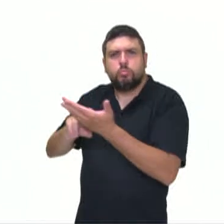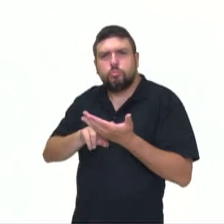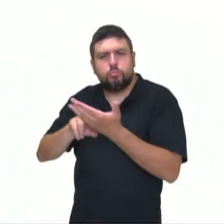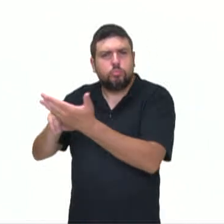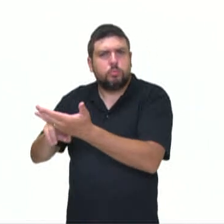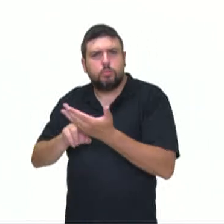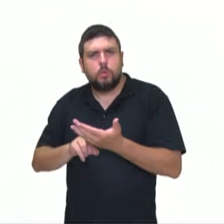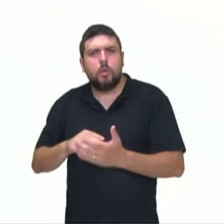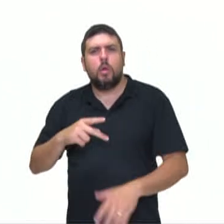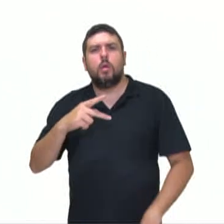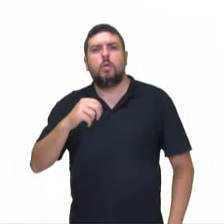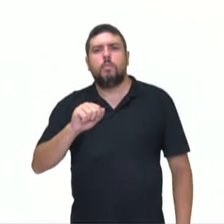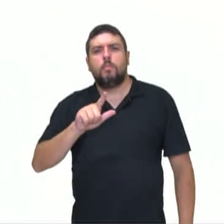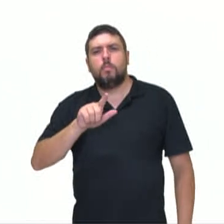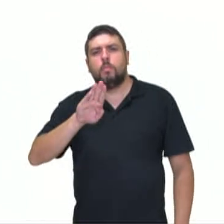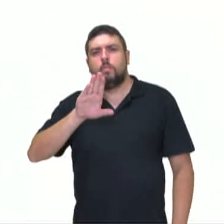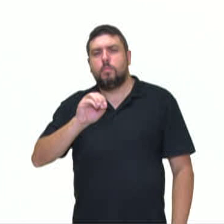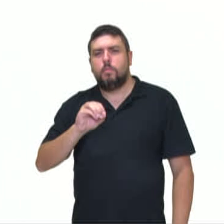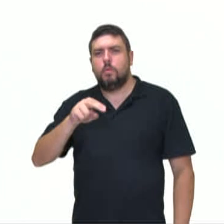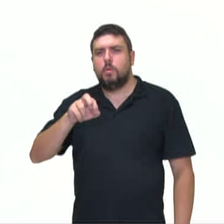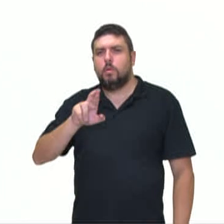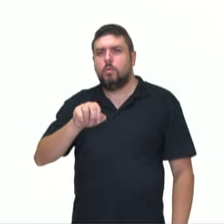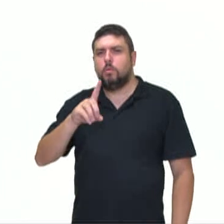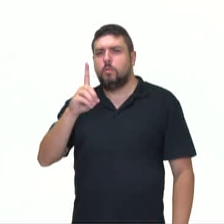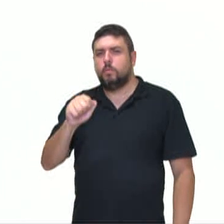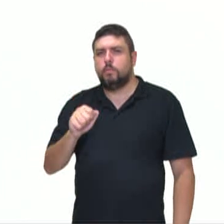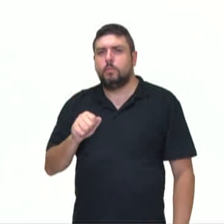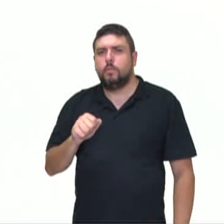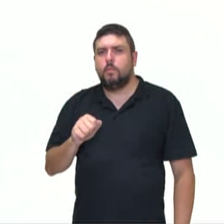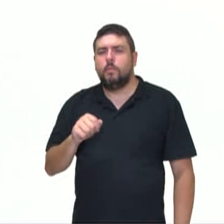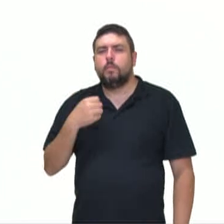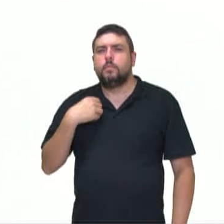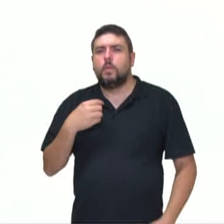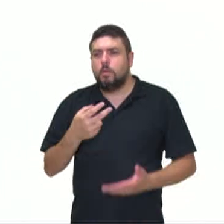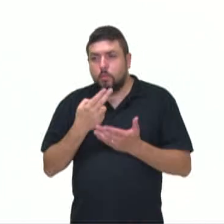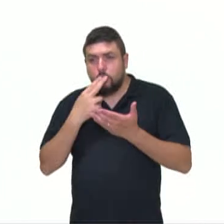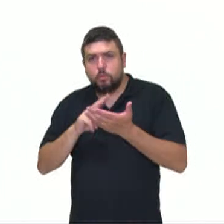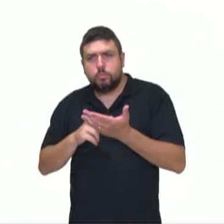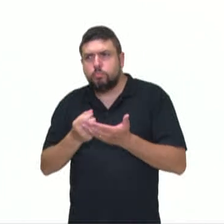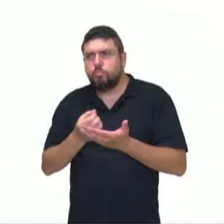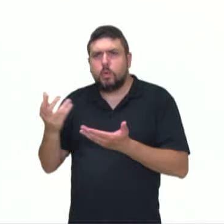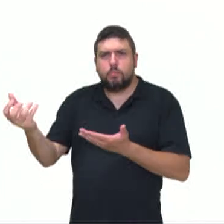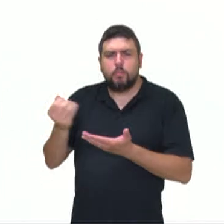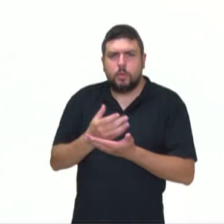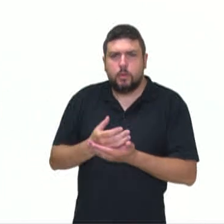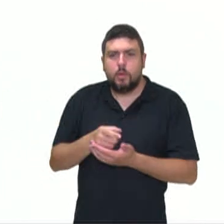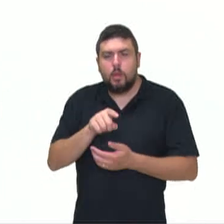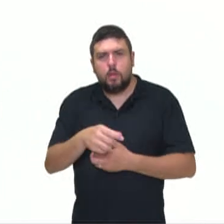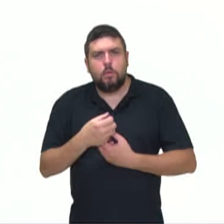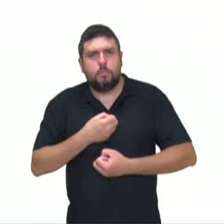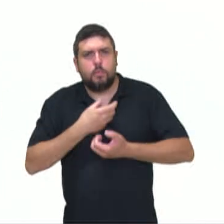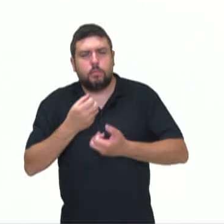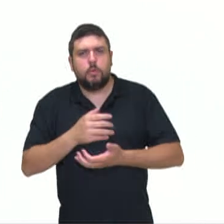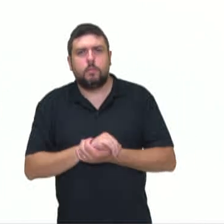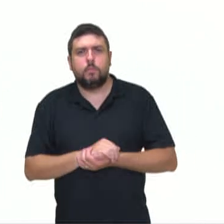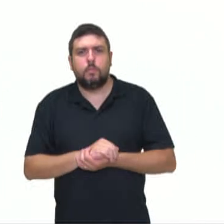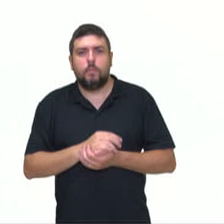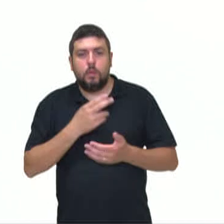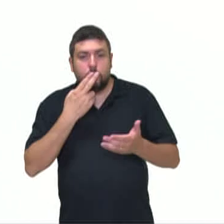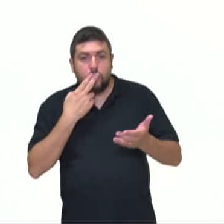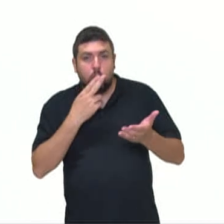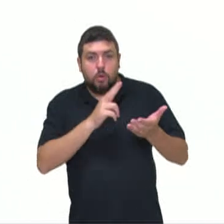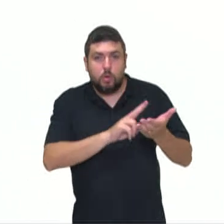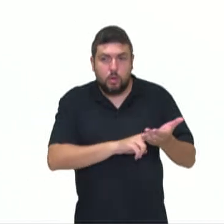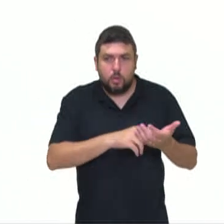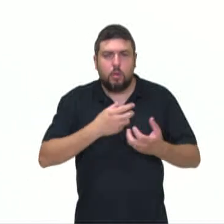Pablo Neruda. Nasce aí uma relação cheia de humor e de drama. O Carteiro e o Poeta já ganhou mais de uma centena